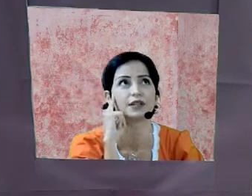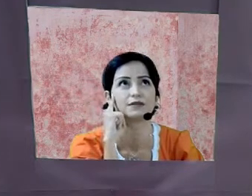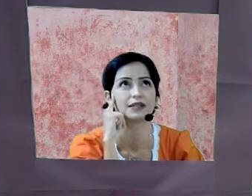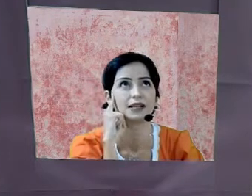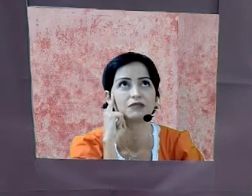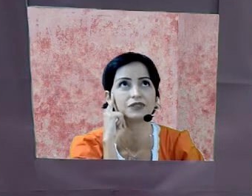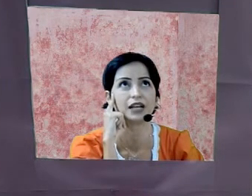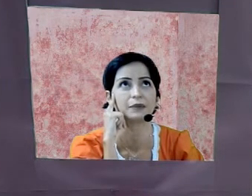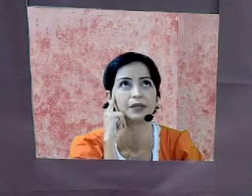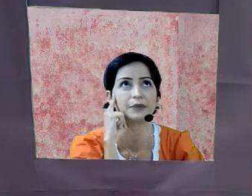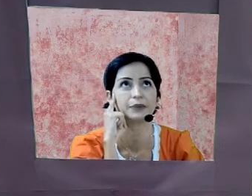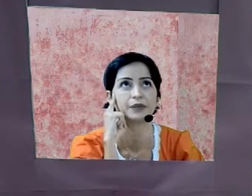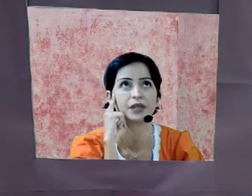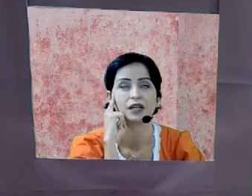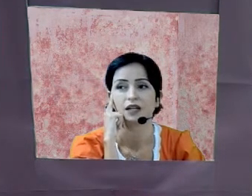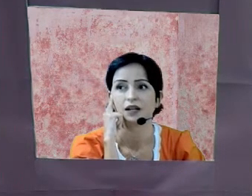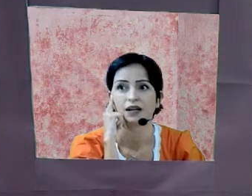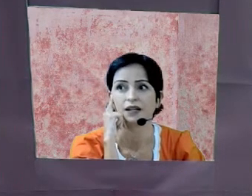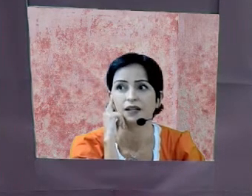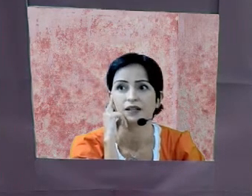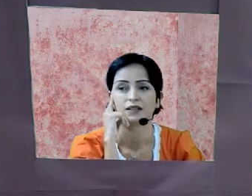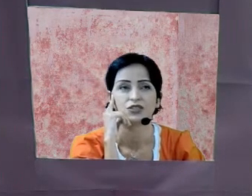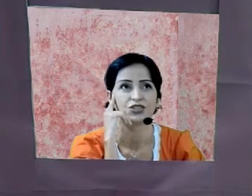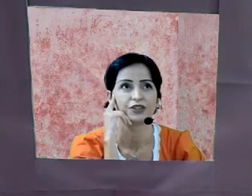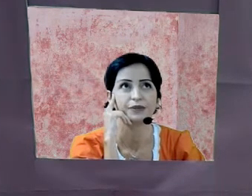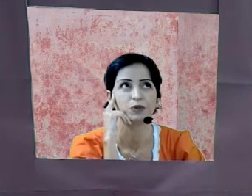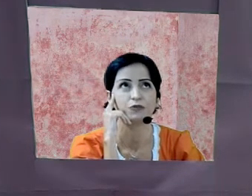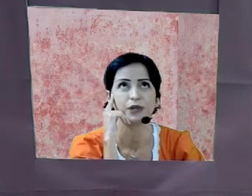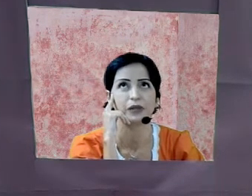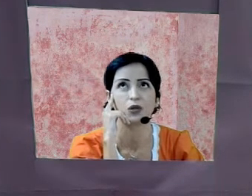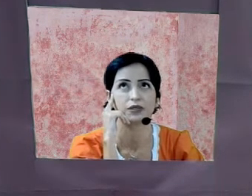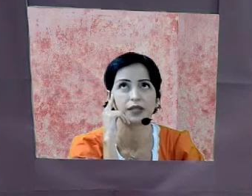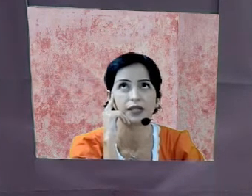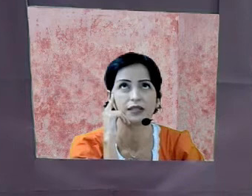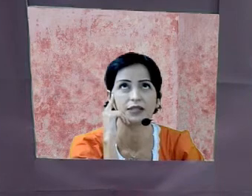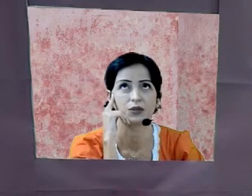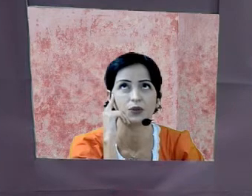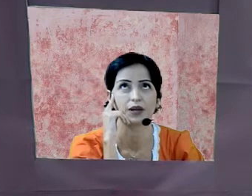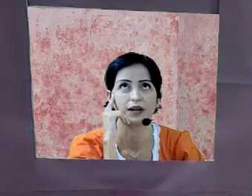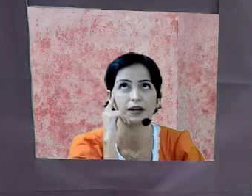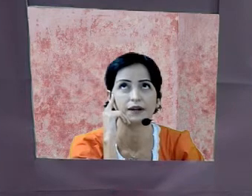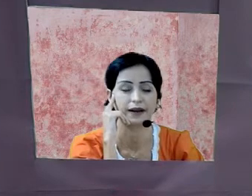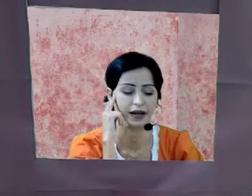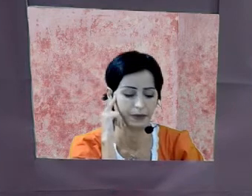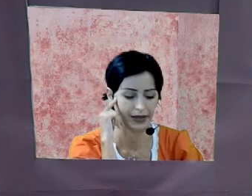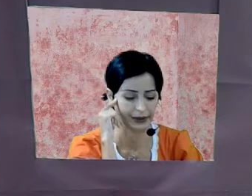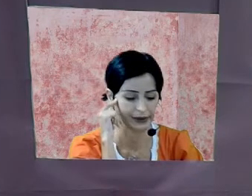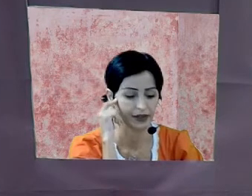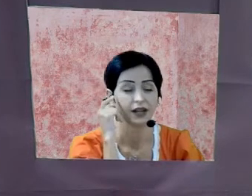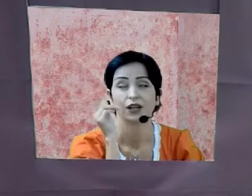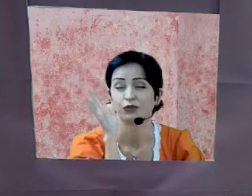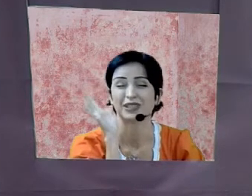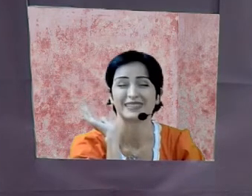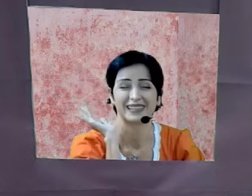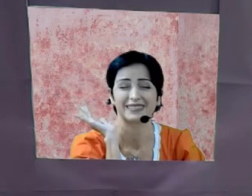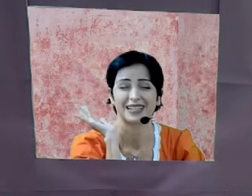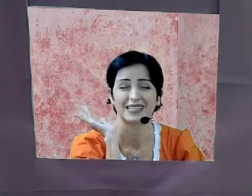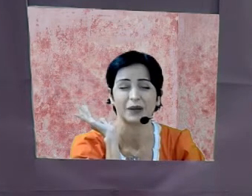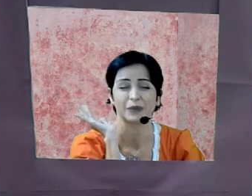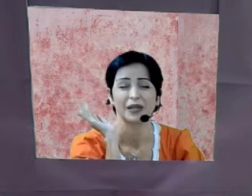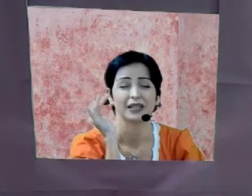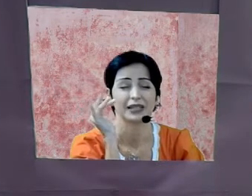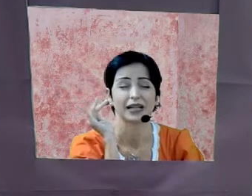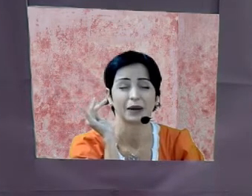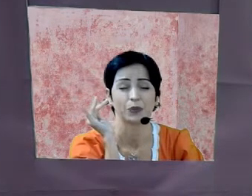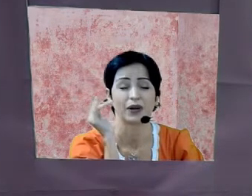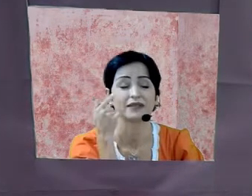de sossego nessa vila mesmo. Ah, cheio de povo birbilhoteiro aqui nesse lugar. Ai, Maria, vou até entrar,